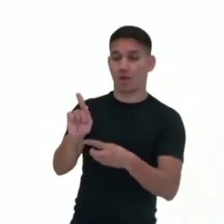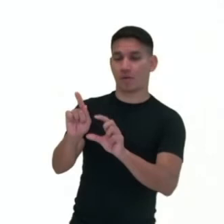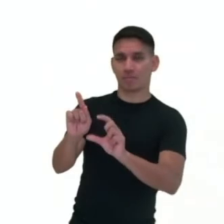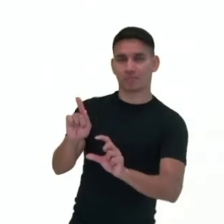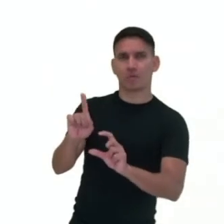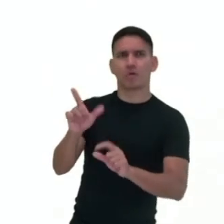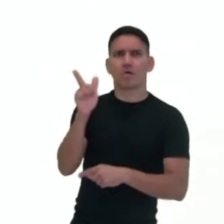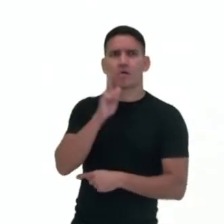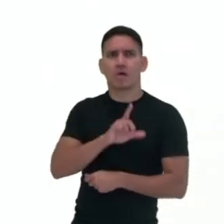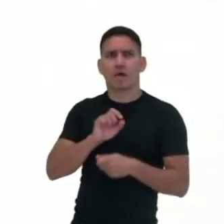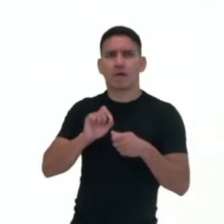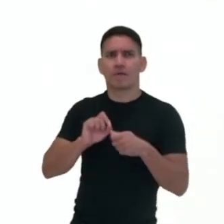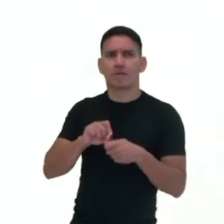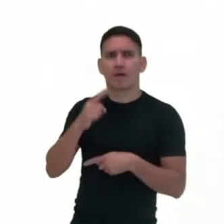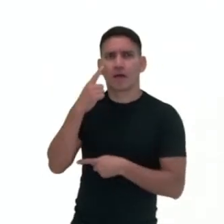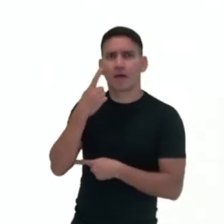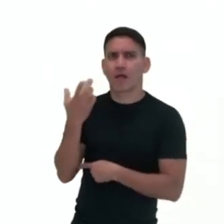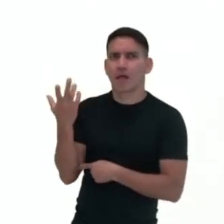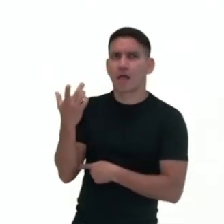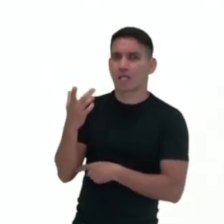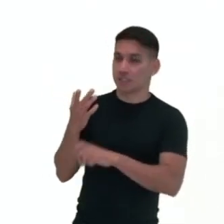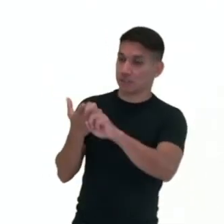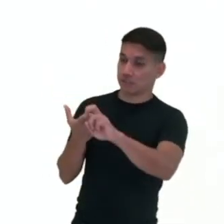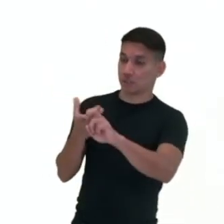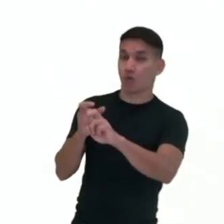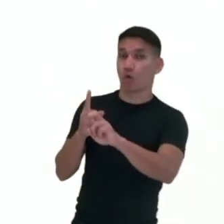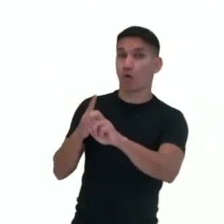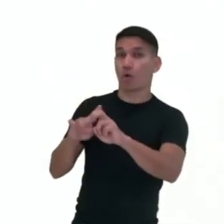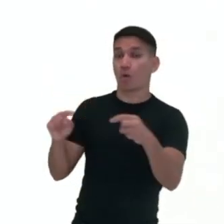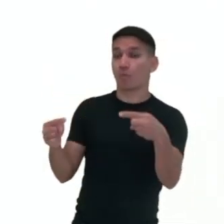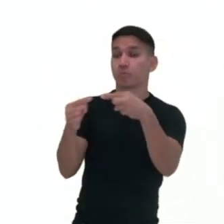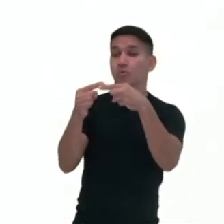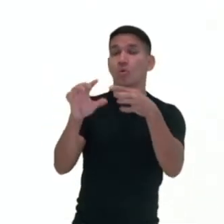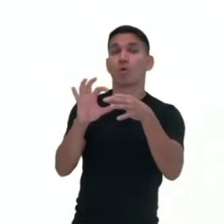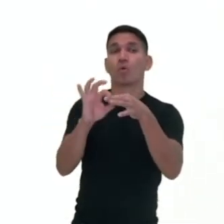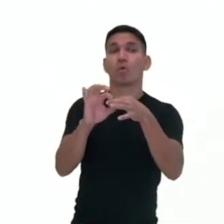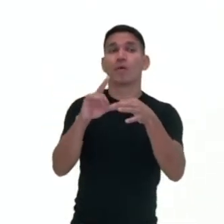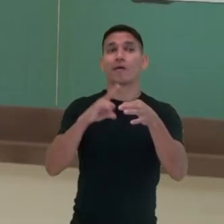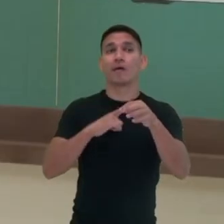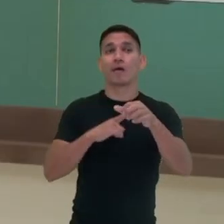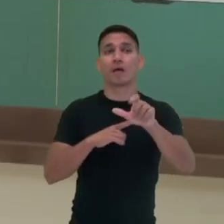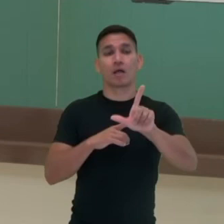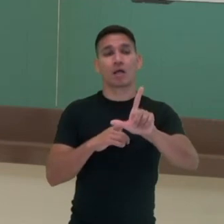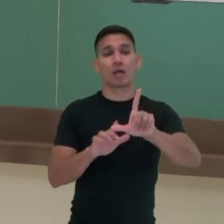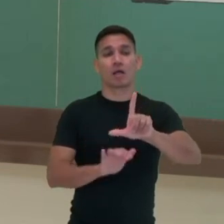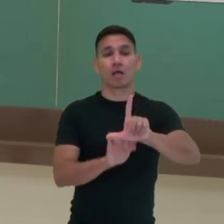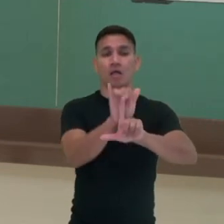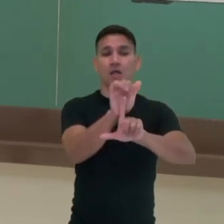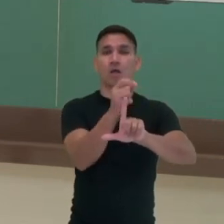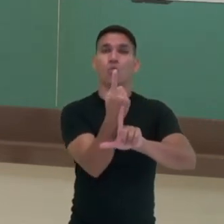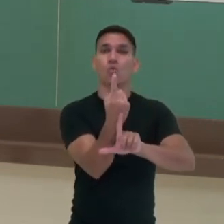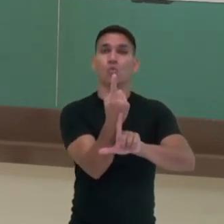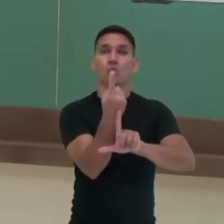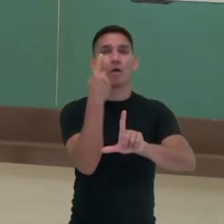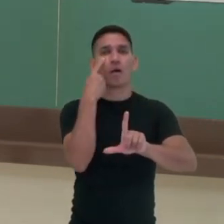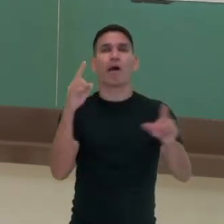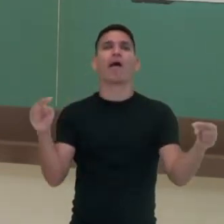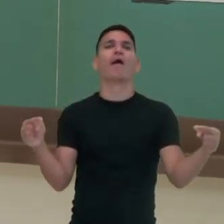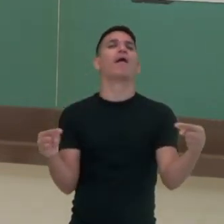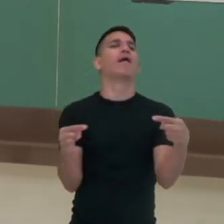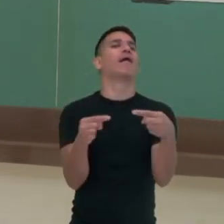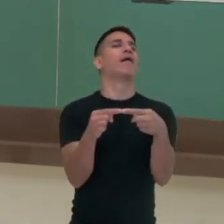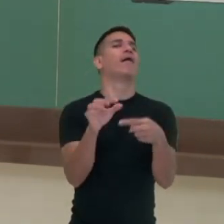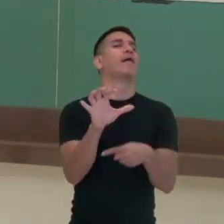ele for 5, o meu valor do logaritmo é quanto? É 1. E é essa informação que eu vou usar